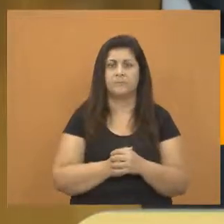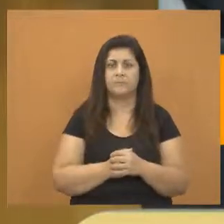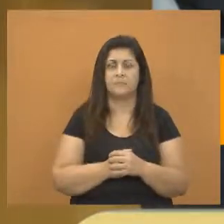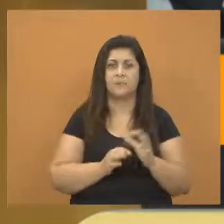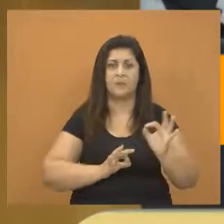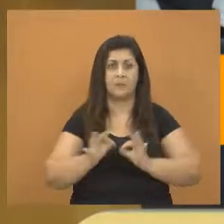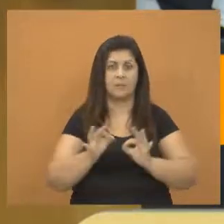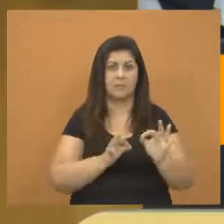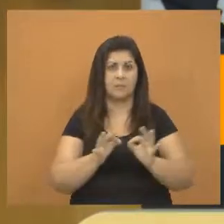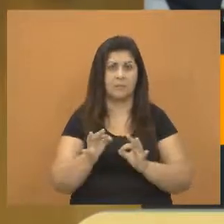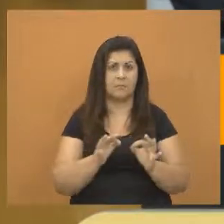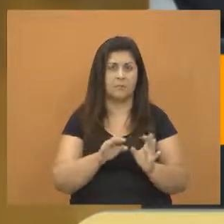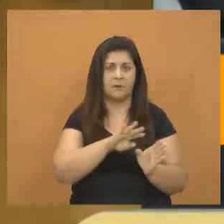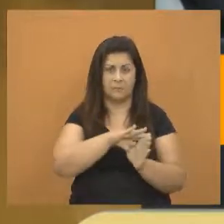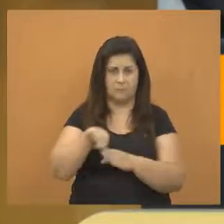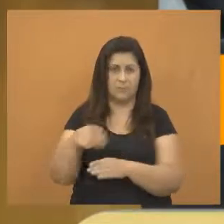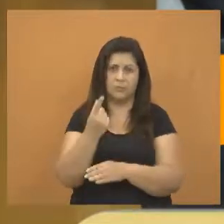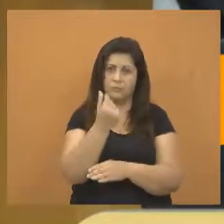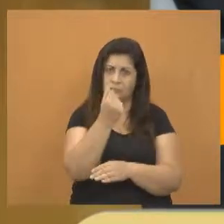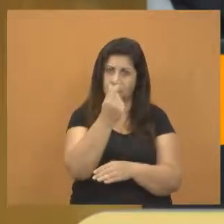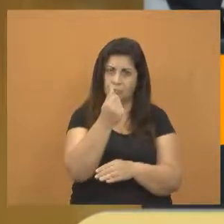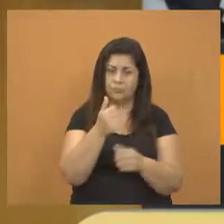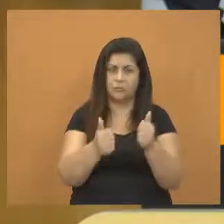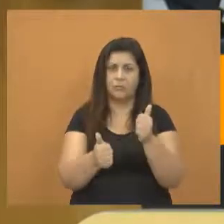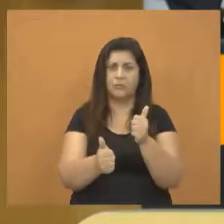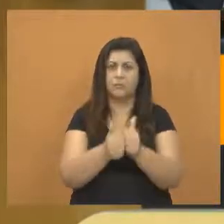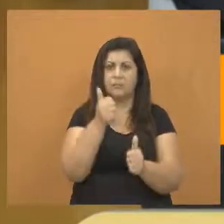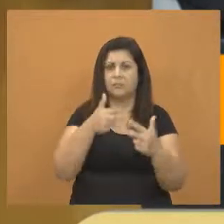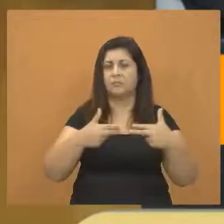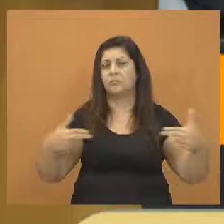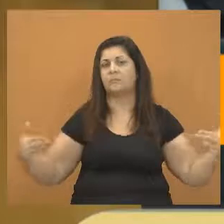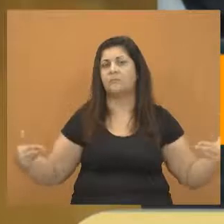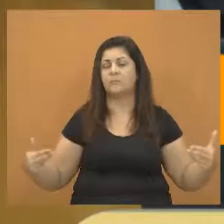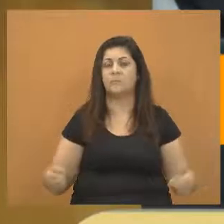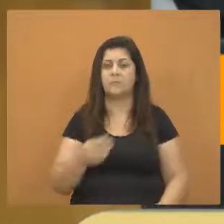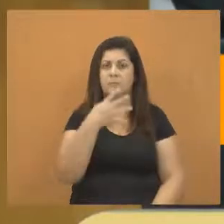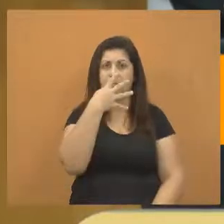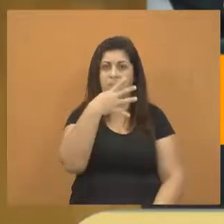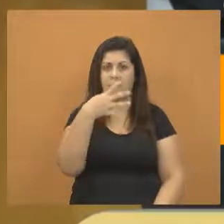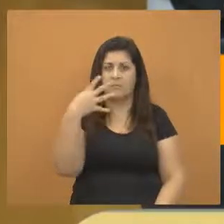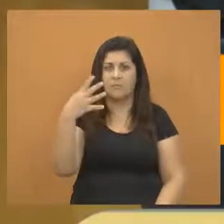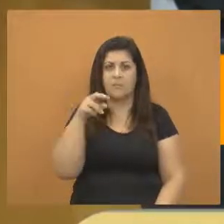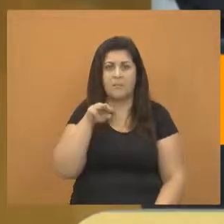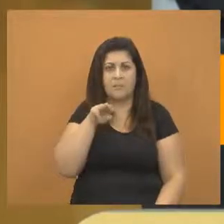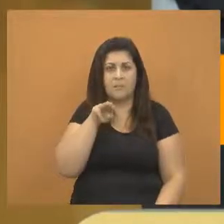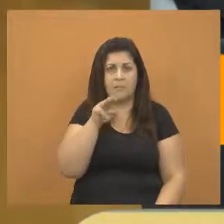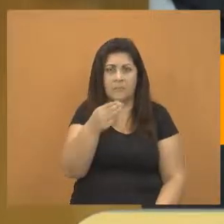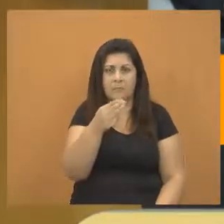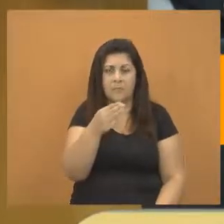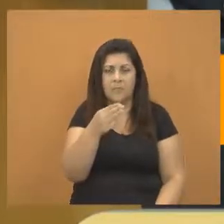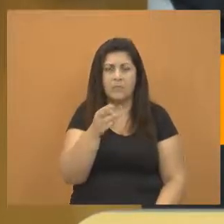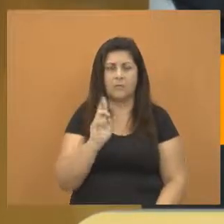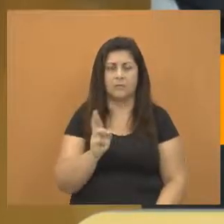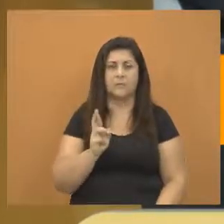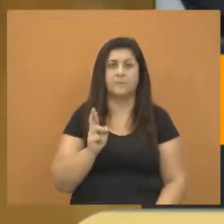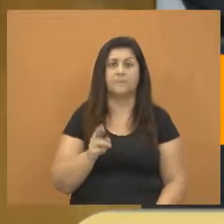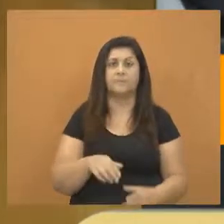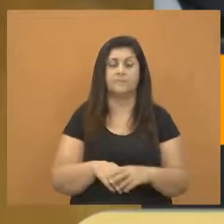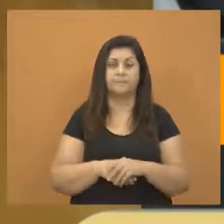Estimativa de investimento em esporte para os próximos 4 anos, 44 milhões e meio de